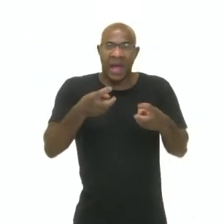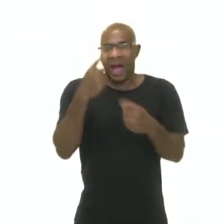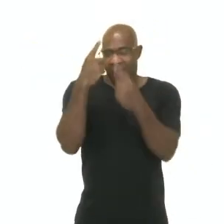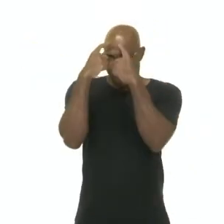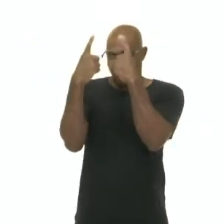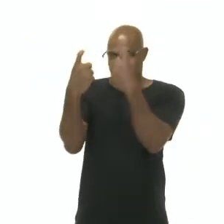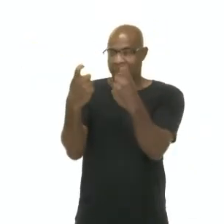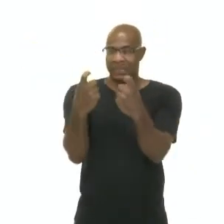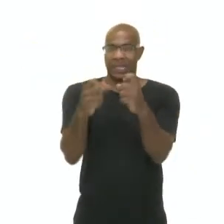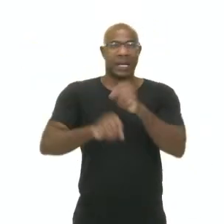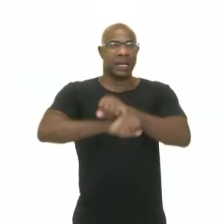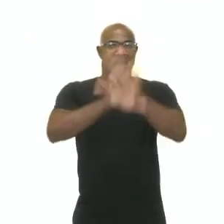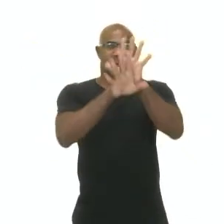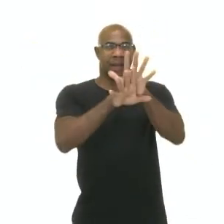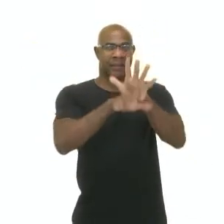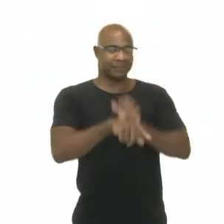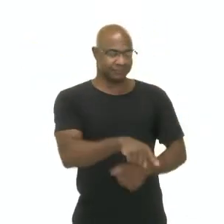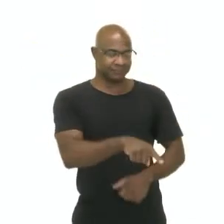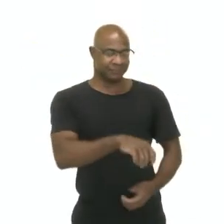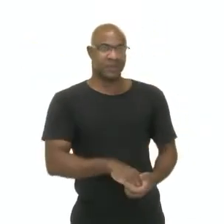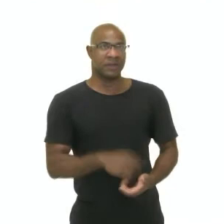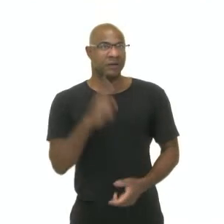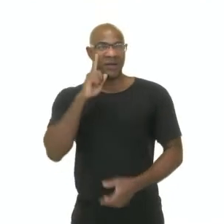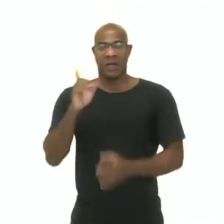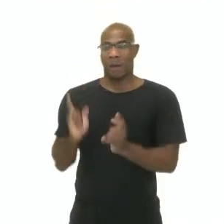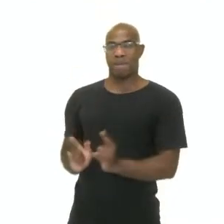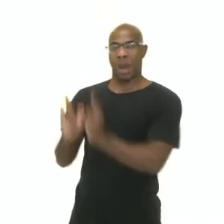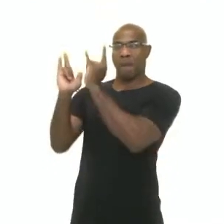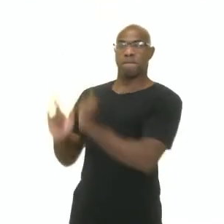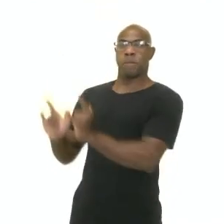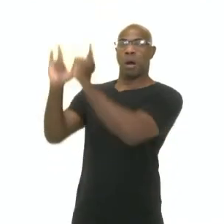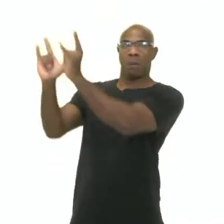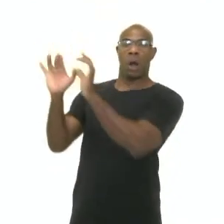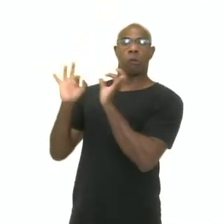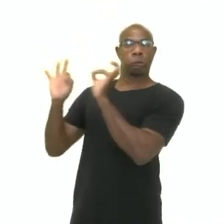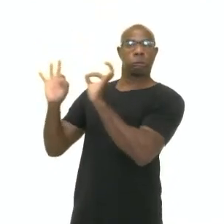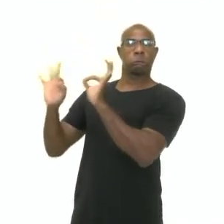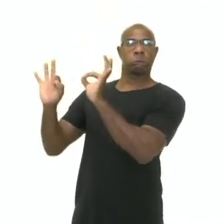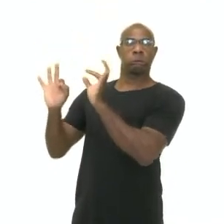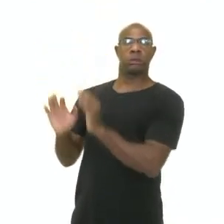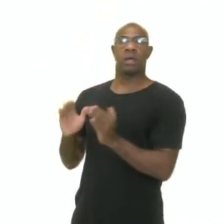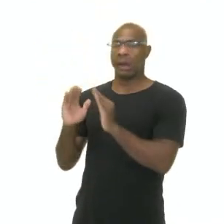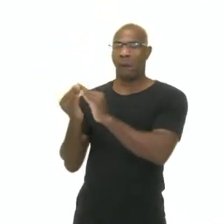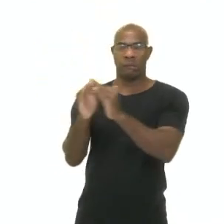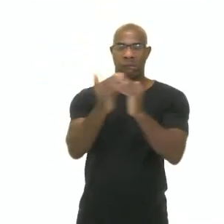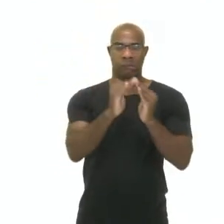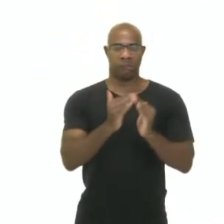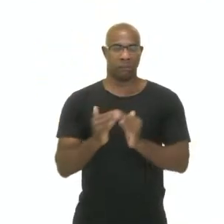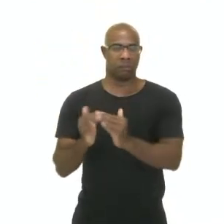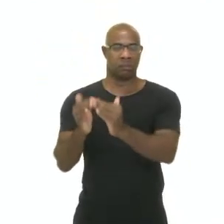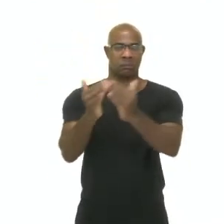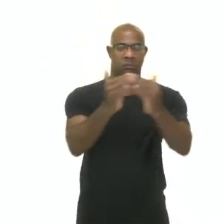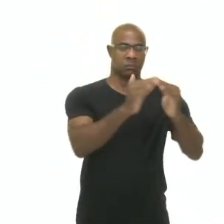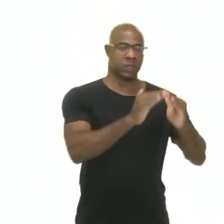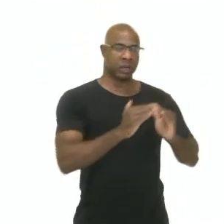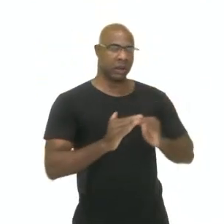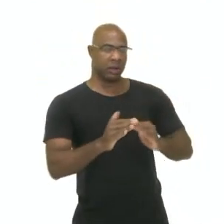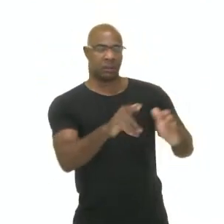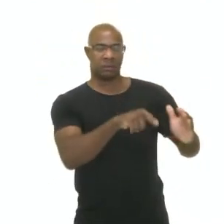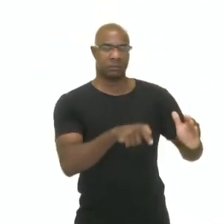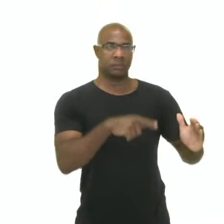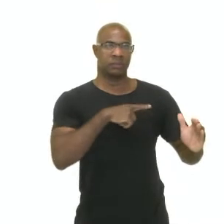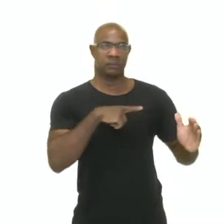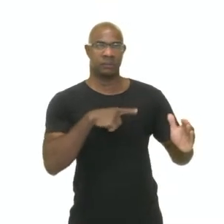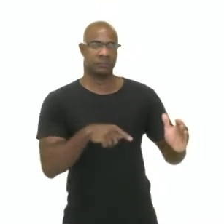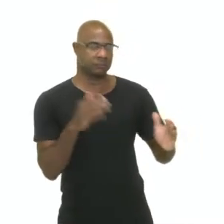tem aqui do lado prédios altos e luxuosos, né, e casas, né, construídas, né, umas sobre as outras ali,